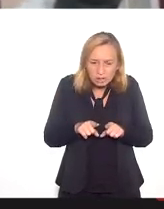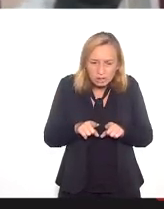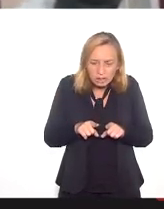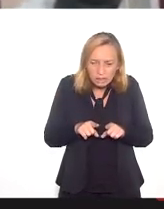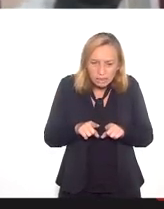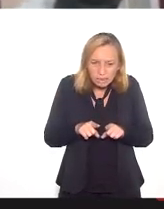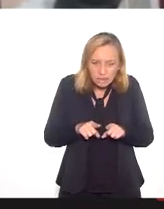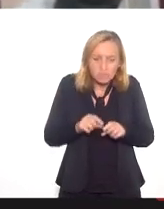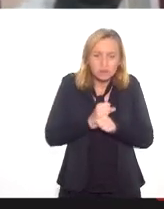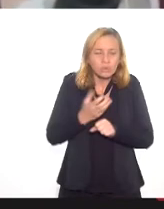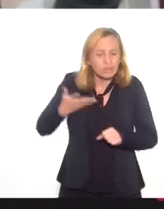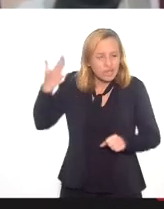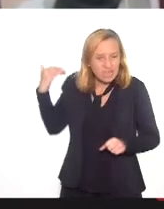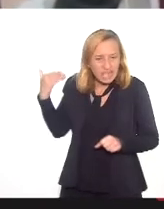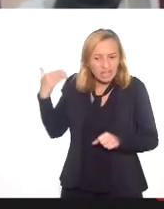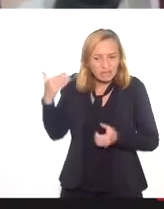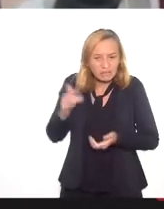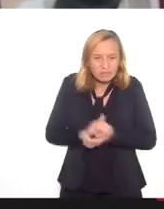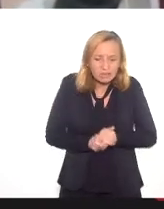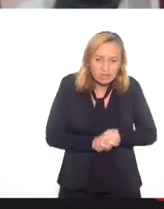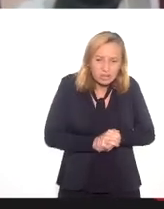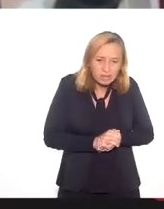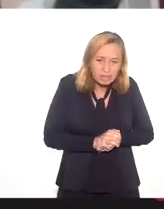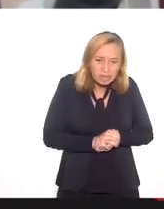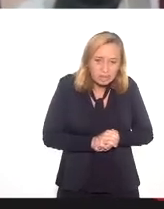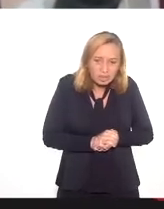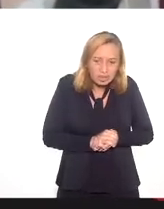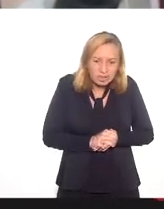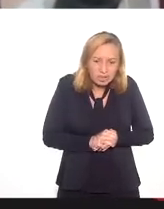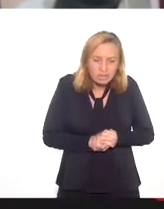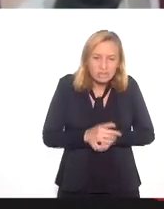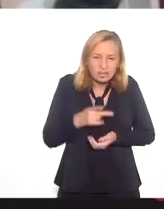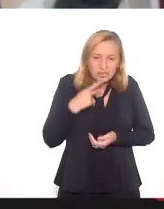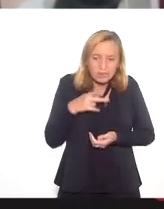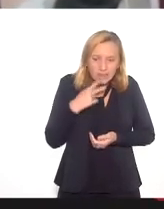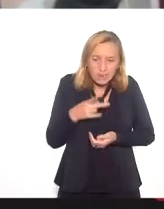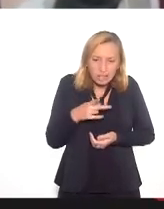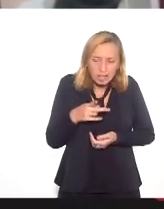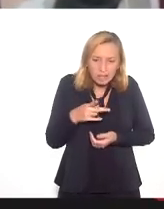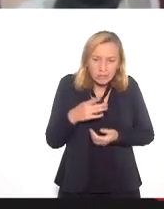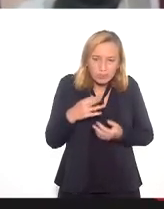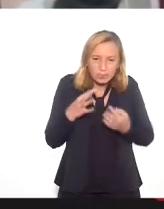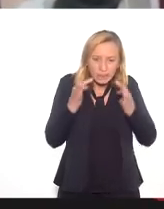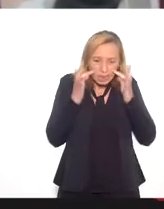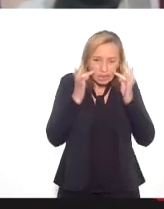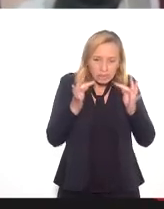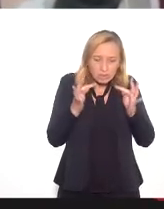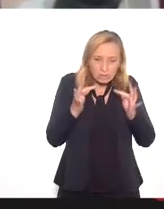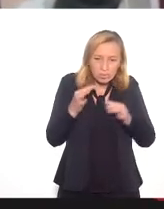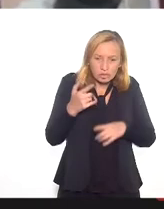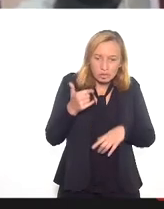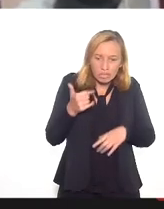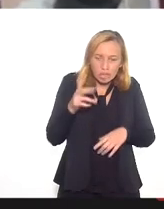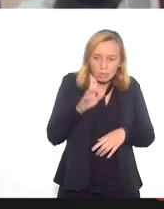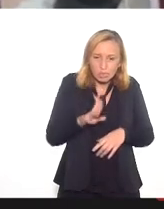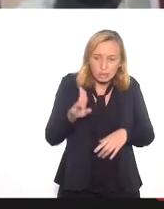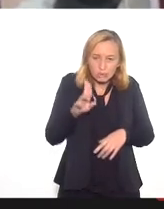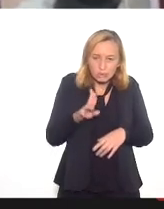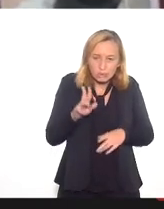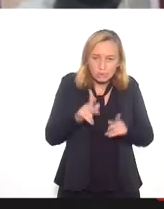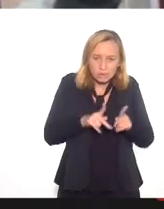do ano passado resolveu dizer que queria distribuir armas do povo presidente